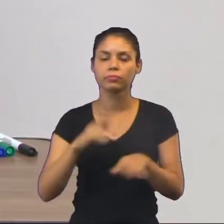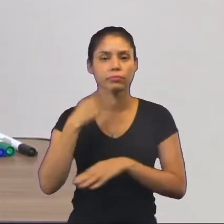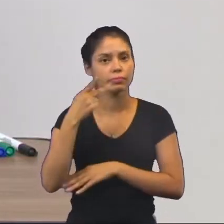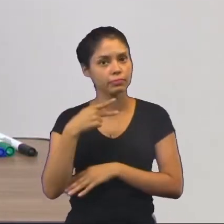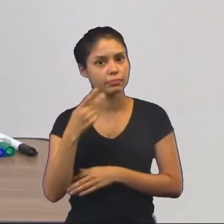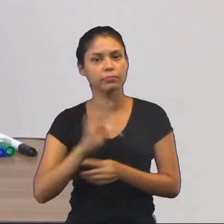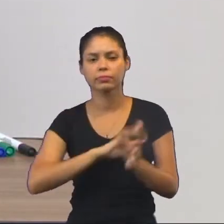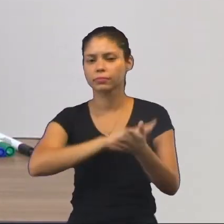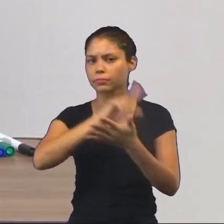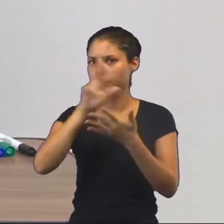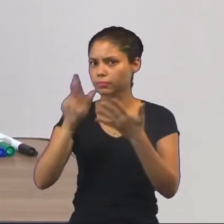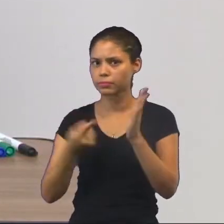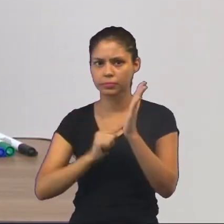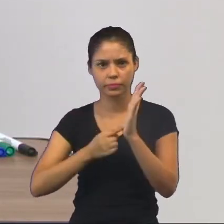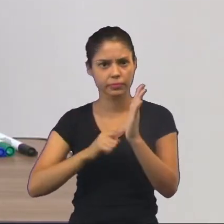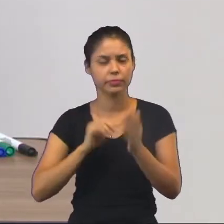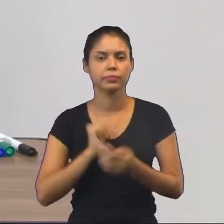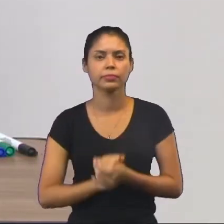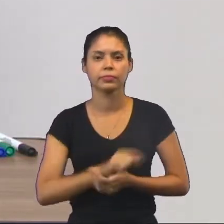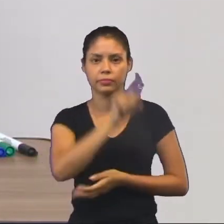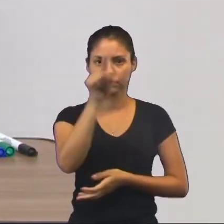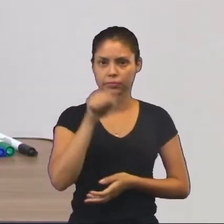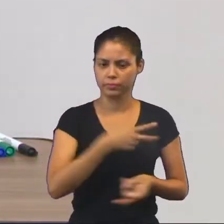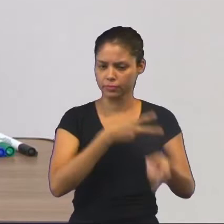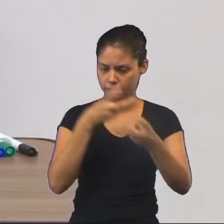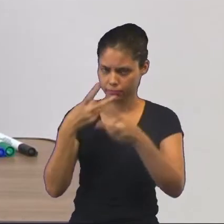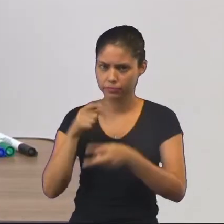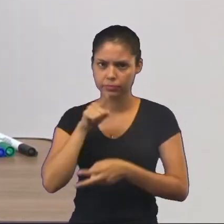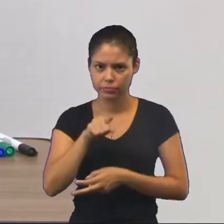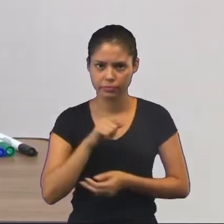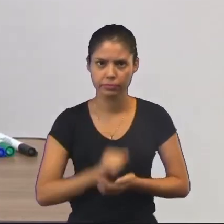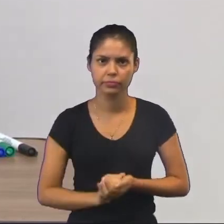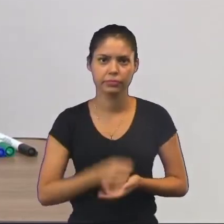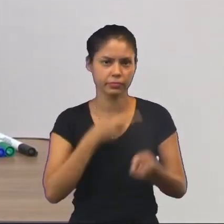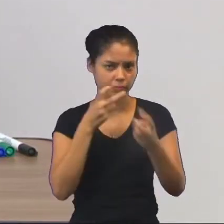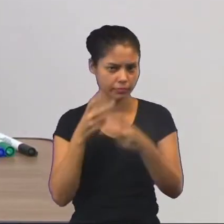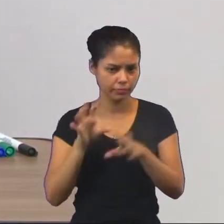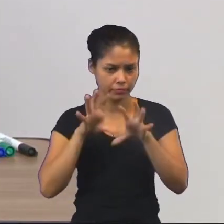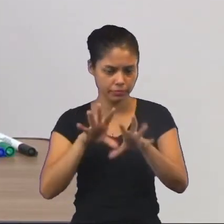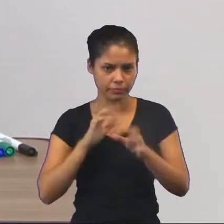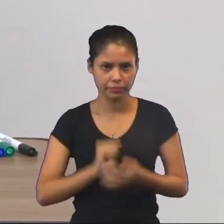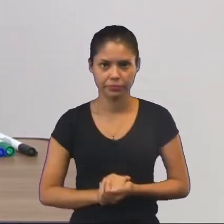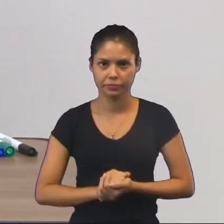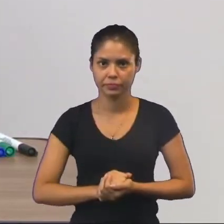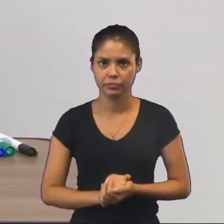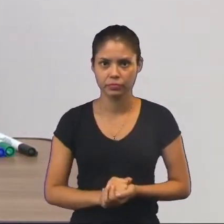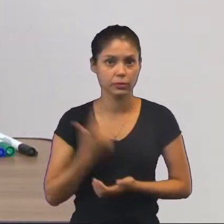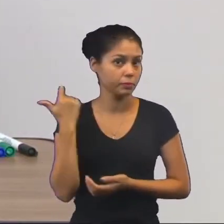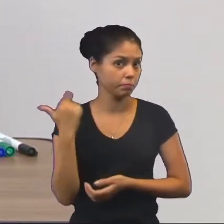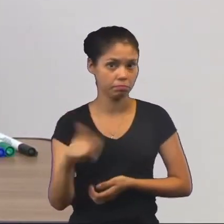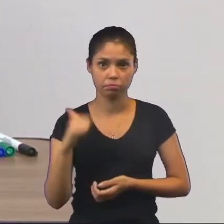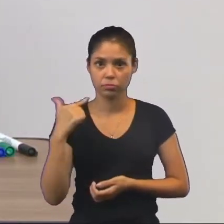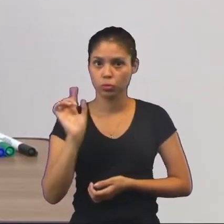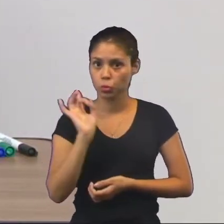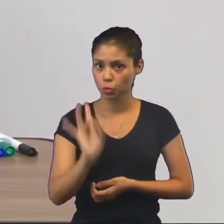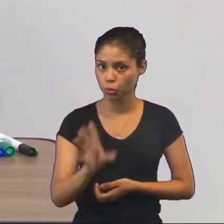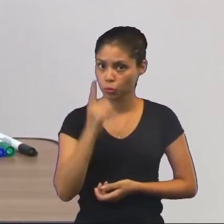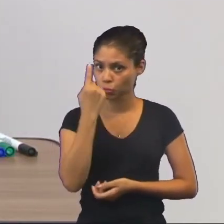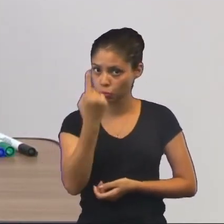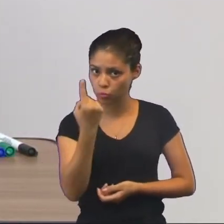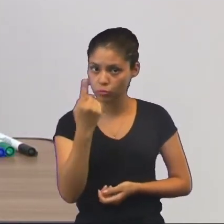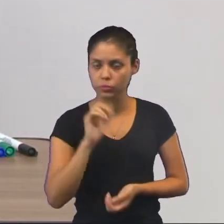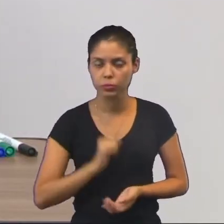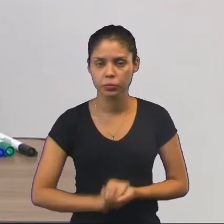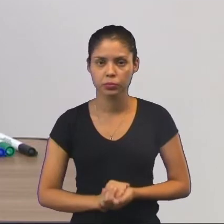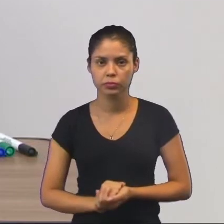existem vários pontos de interrogação. Vocês conseguiram perceber isso? Observem aqui, ó. Não existe somente um